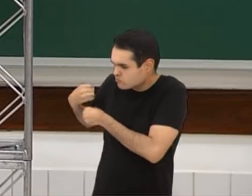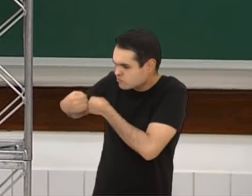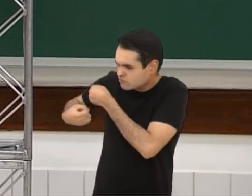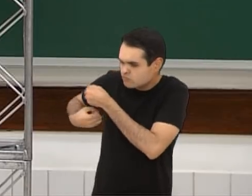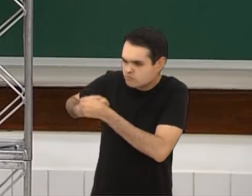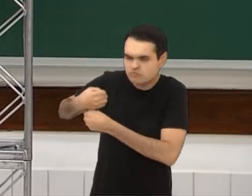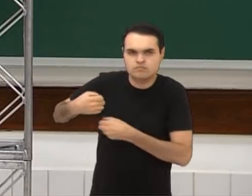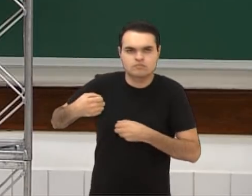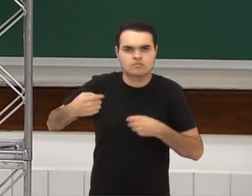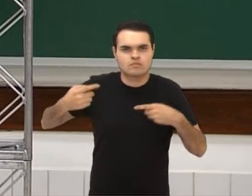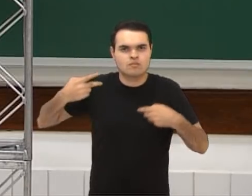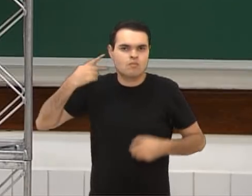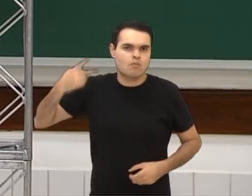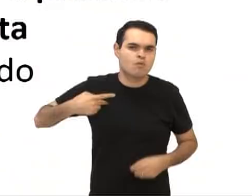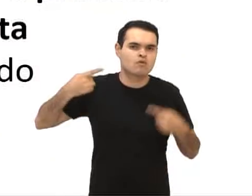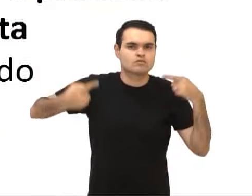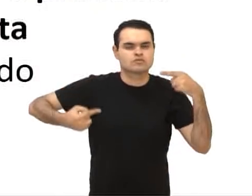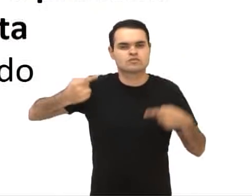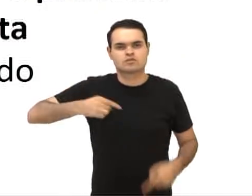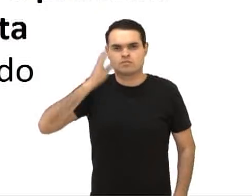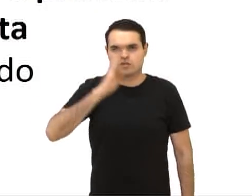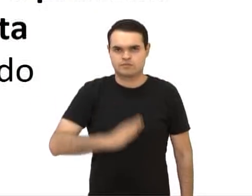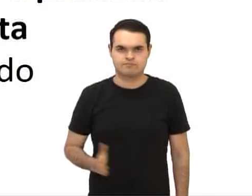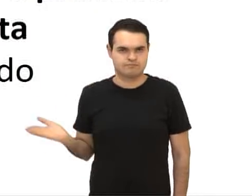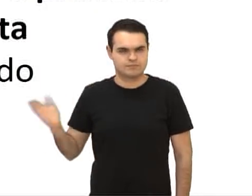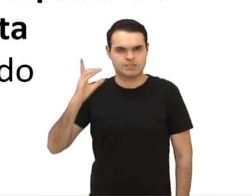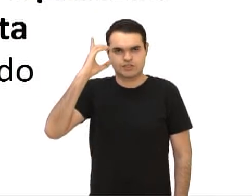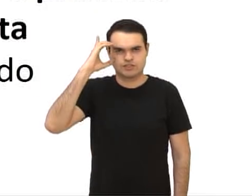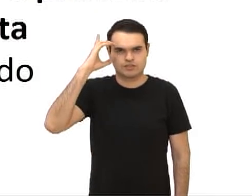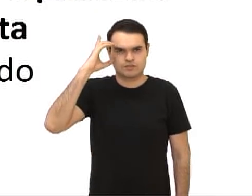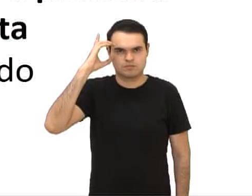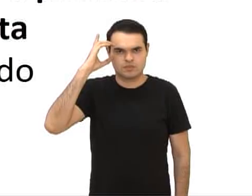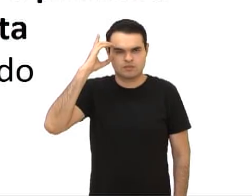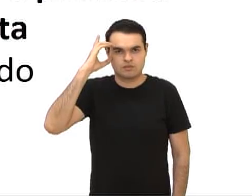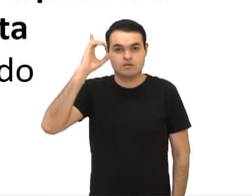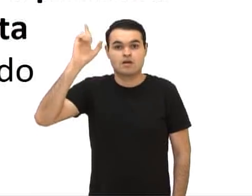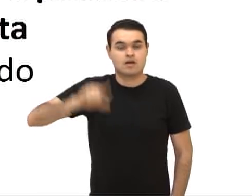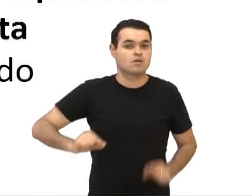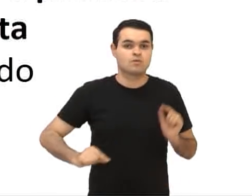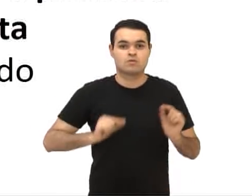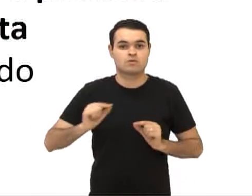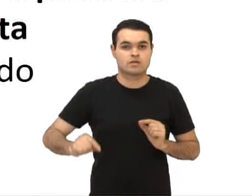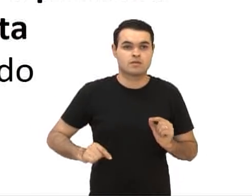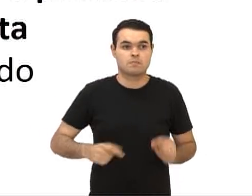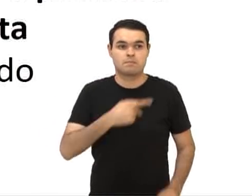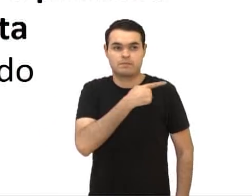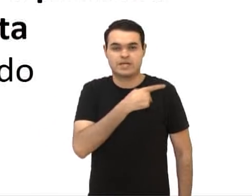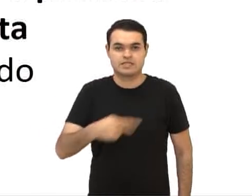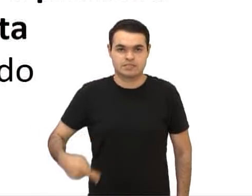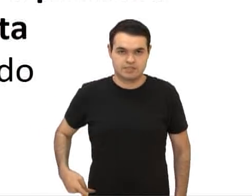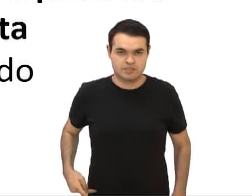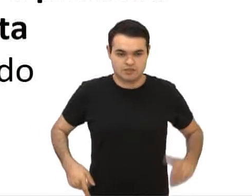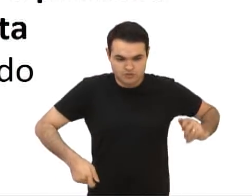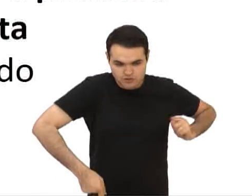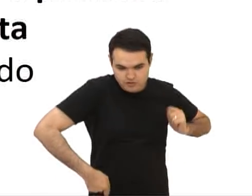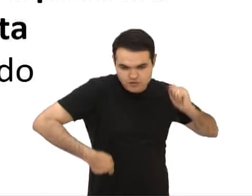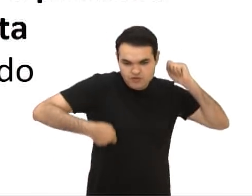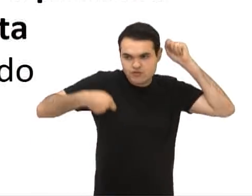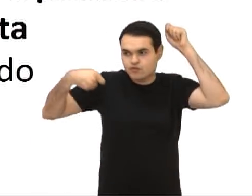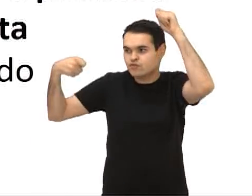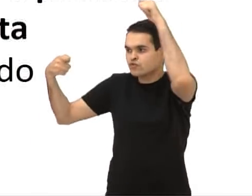política brasileira. Então, Dilma Rousseff, imagem do presidente que estava saindo, o presidente